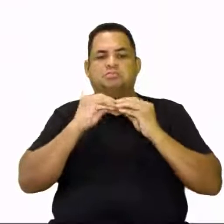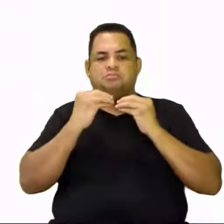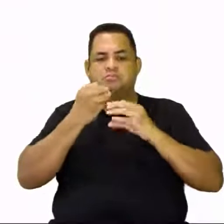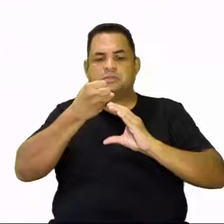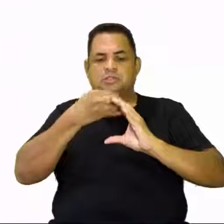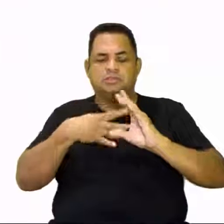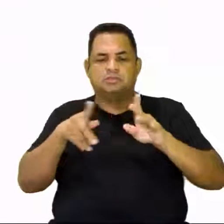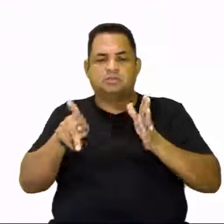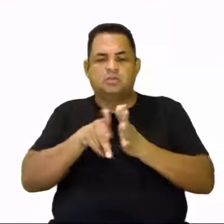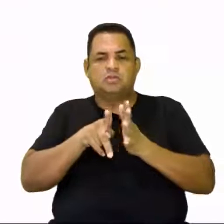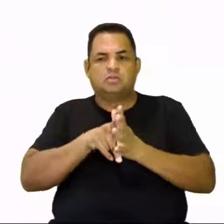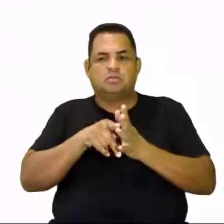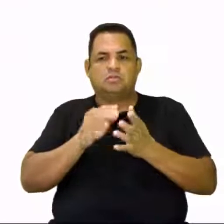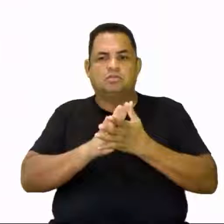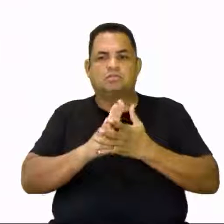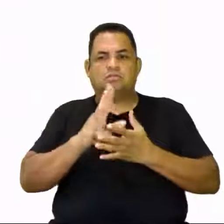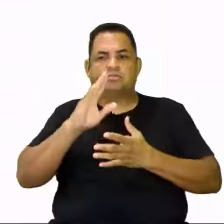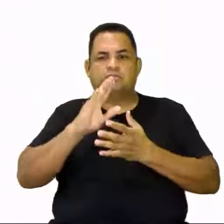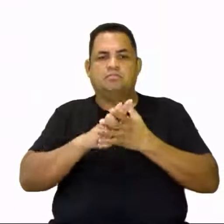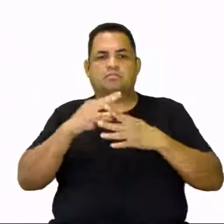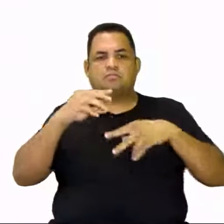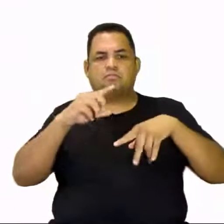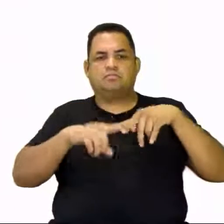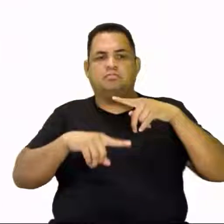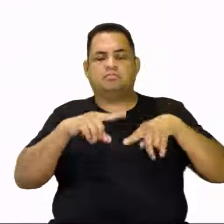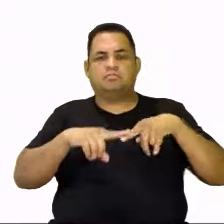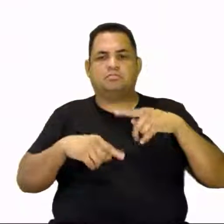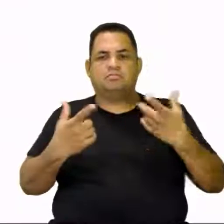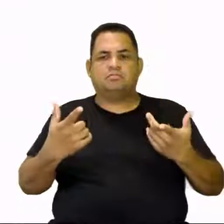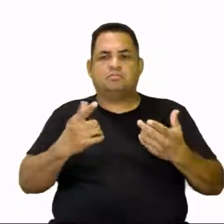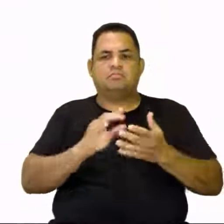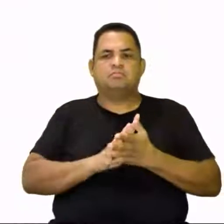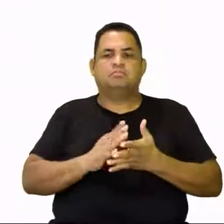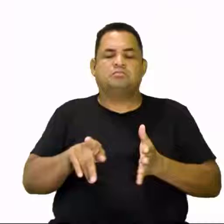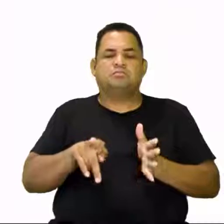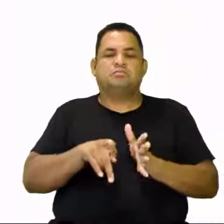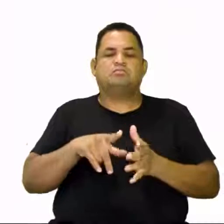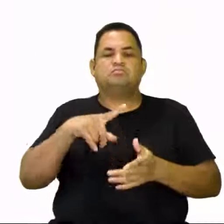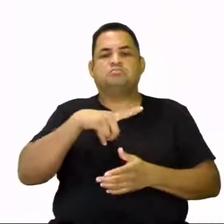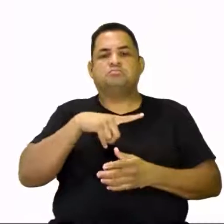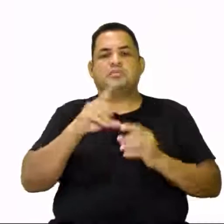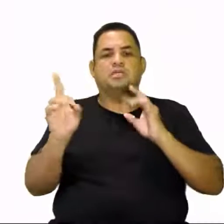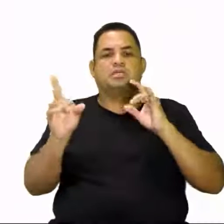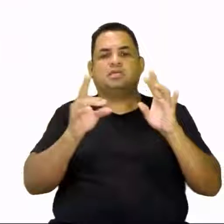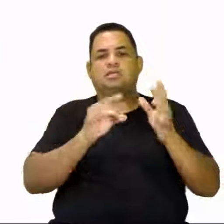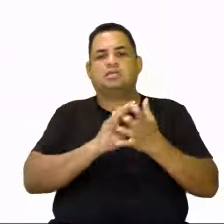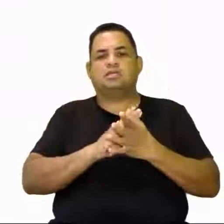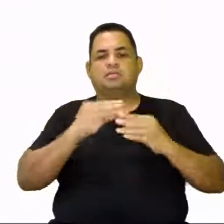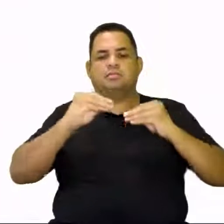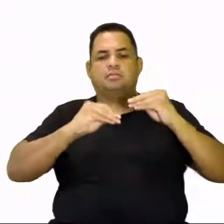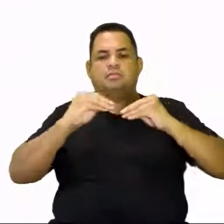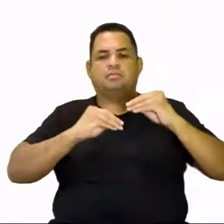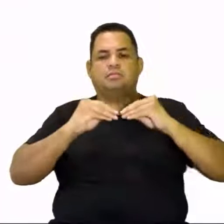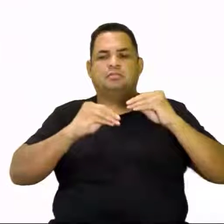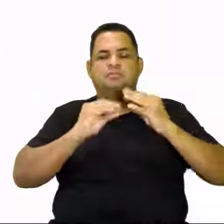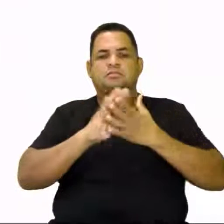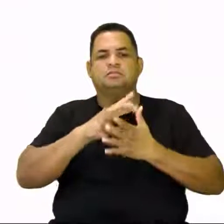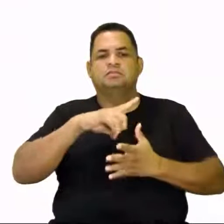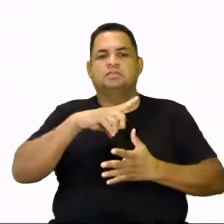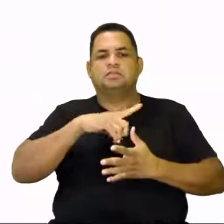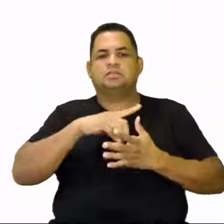porque, pessoal, cada tipo de plástico ele tem um polímero específico que o compõe, né, professor? Exatamente.